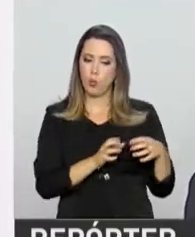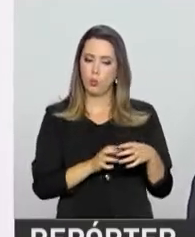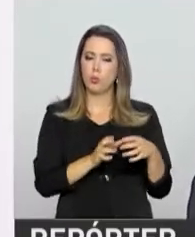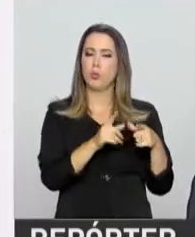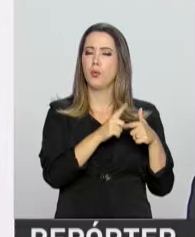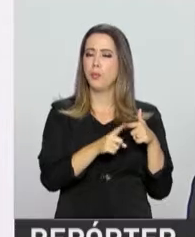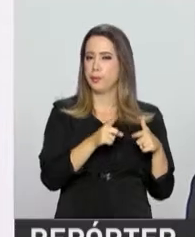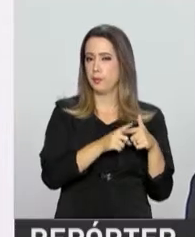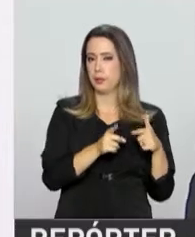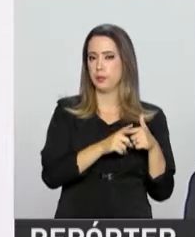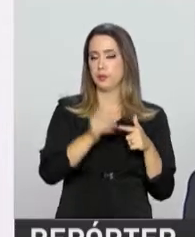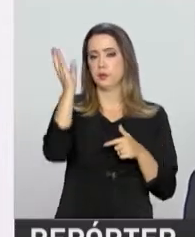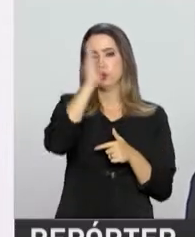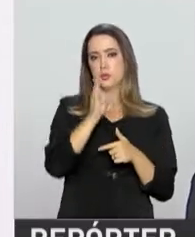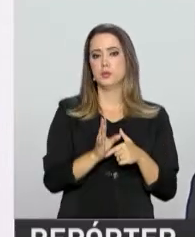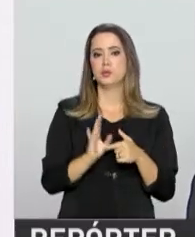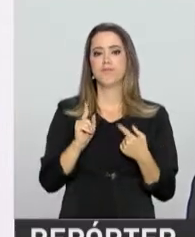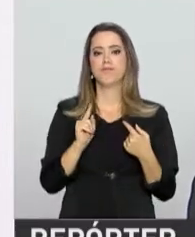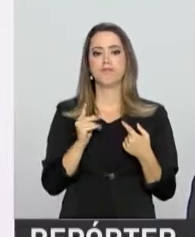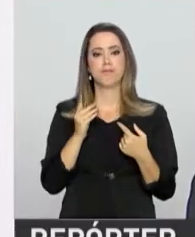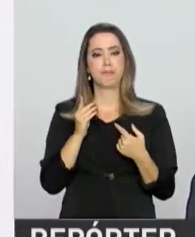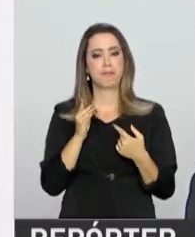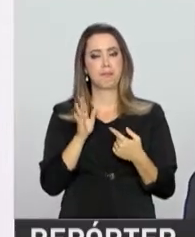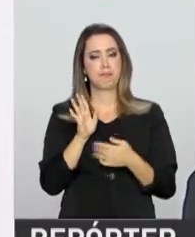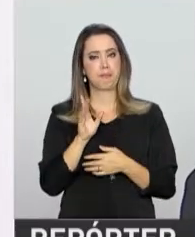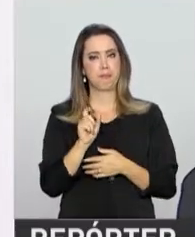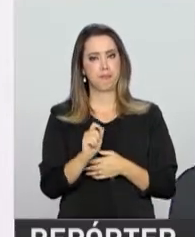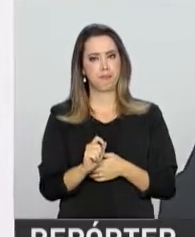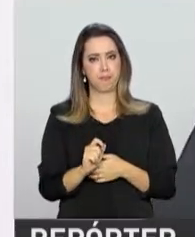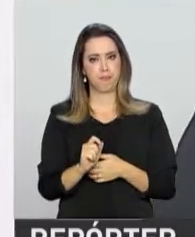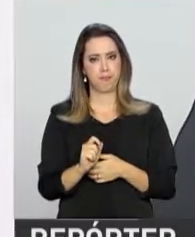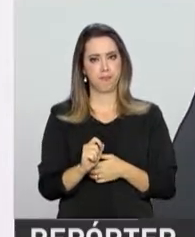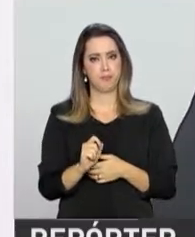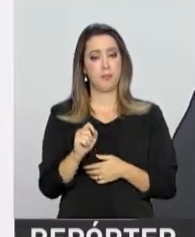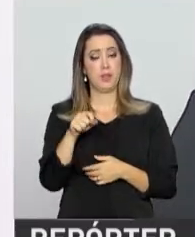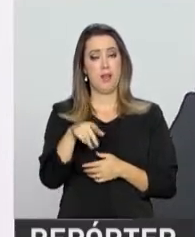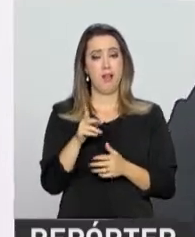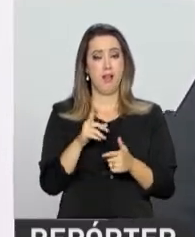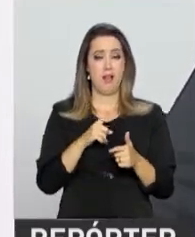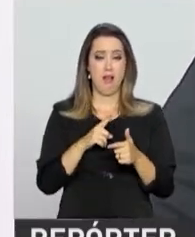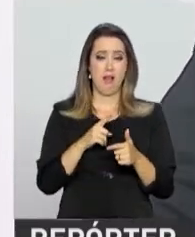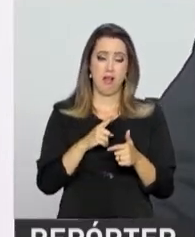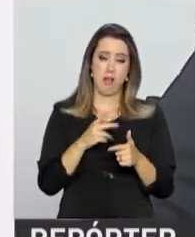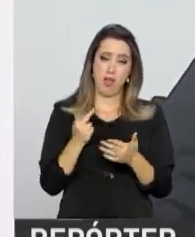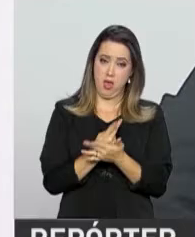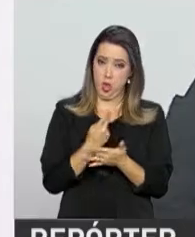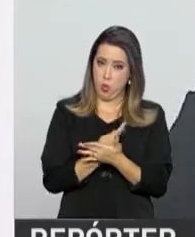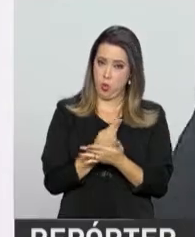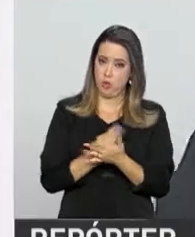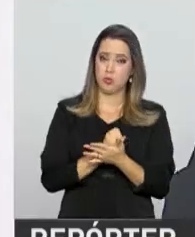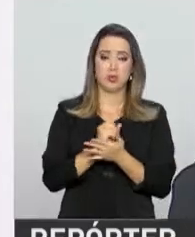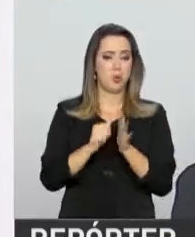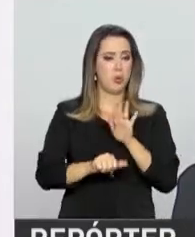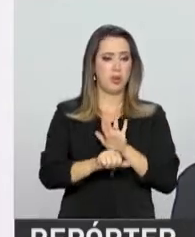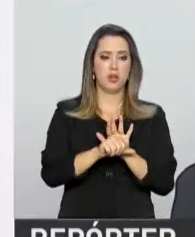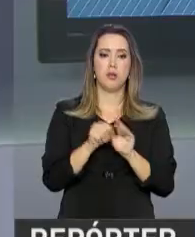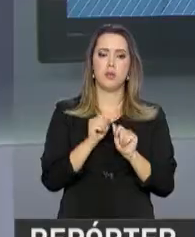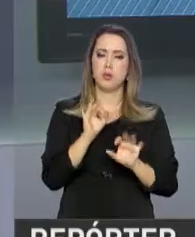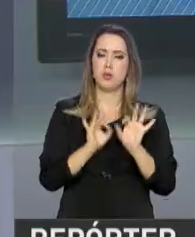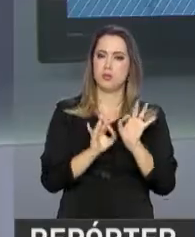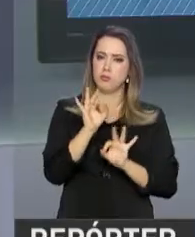brasil relacionadas a atriz de lixo que eles possam pela educação construir o seu